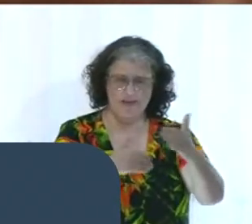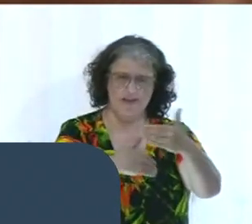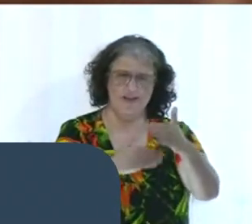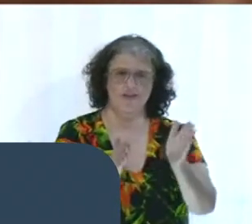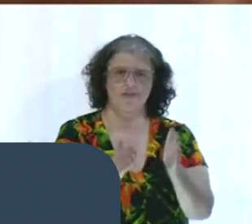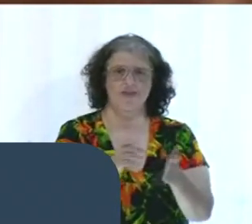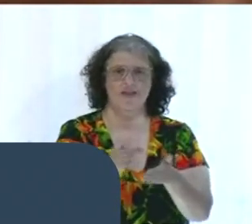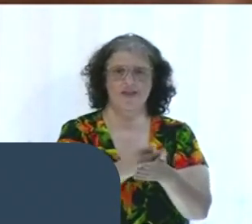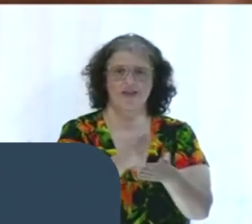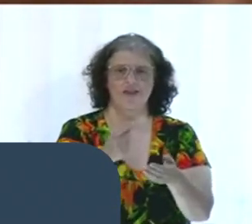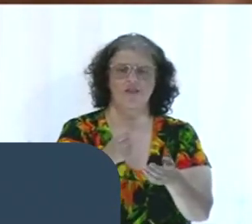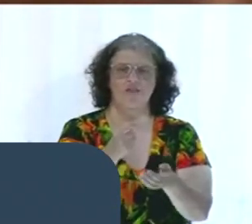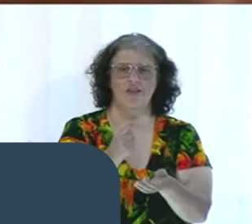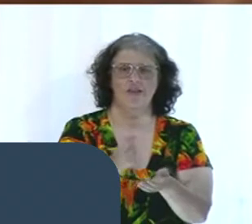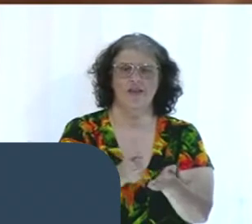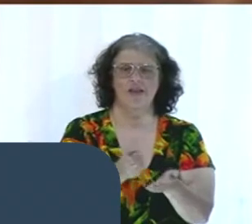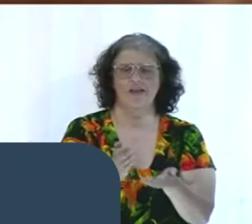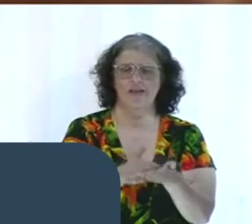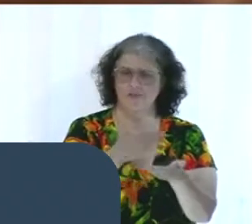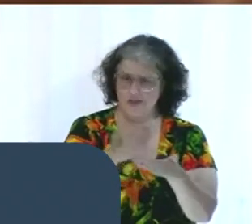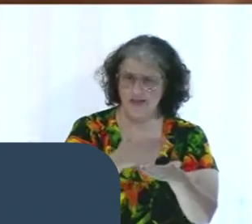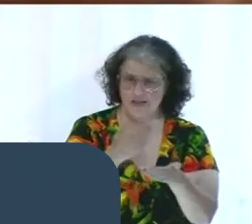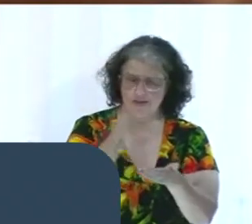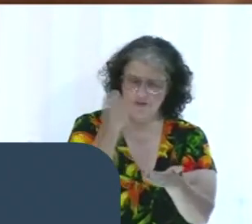essa semana minha esposa compartilhou uma coisa comigo.